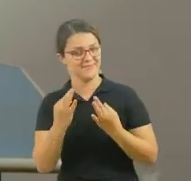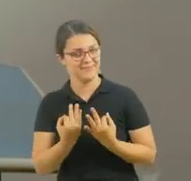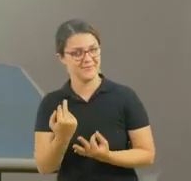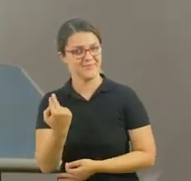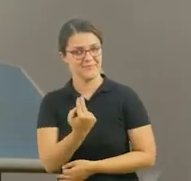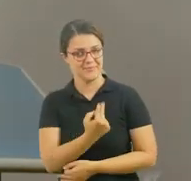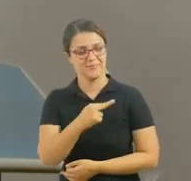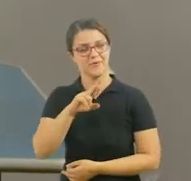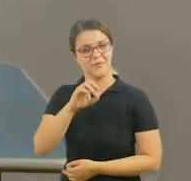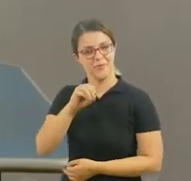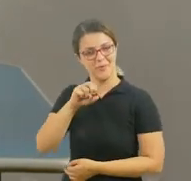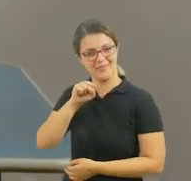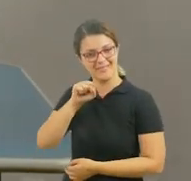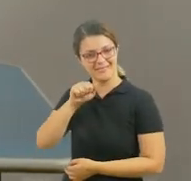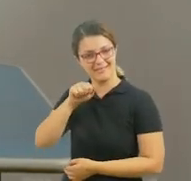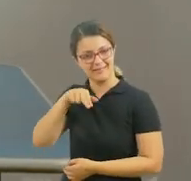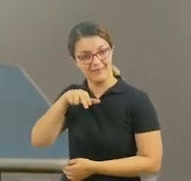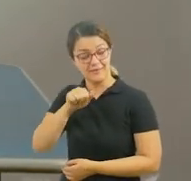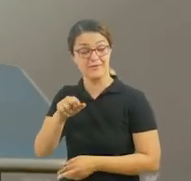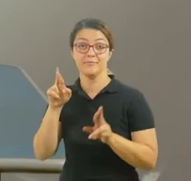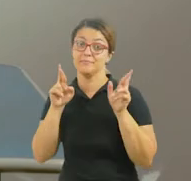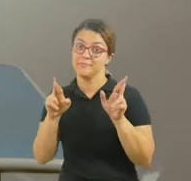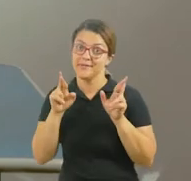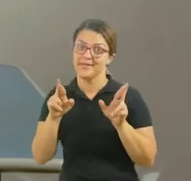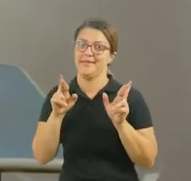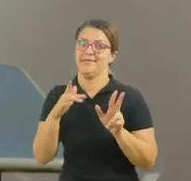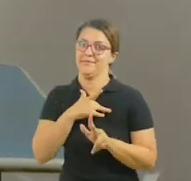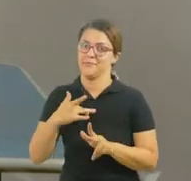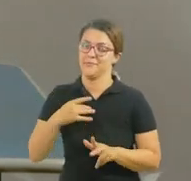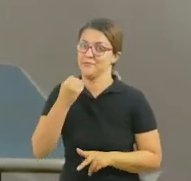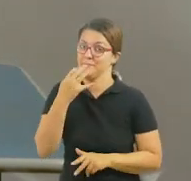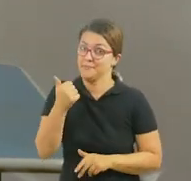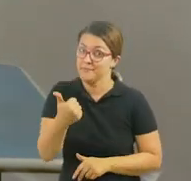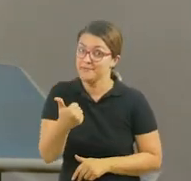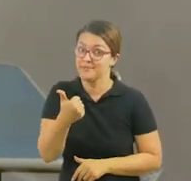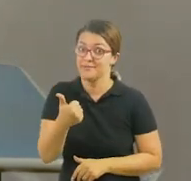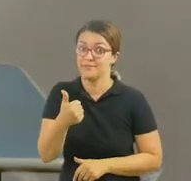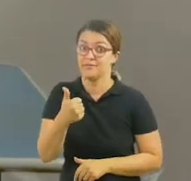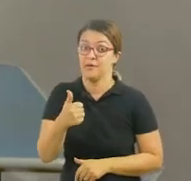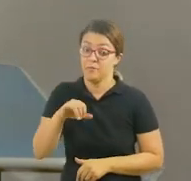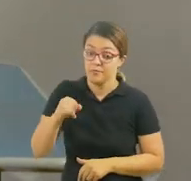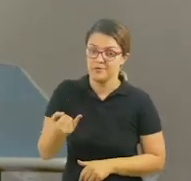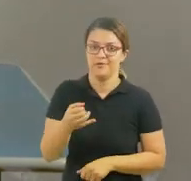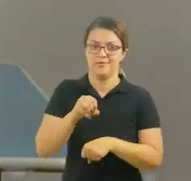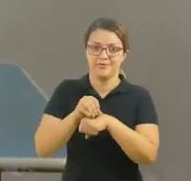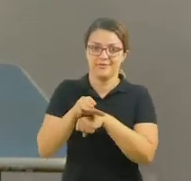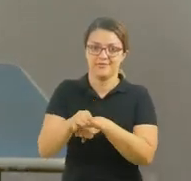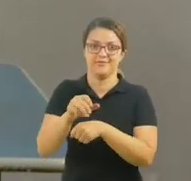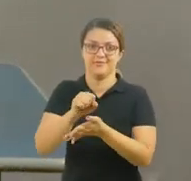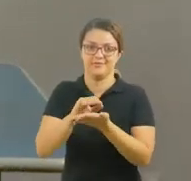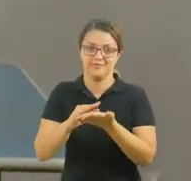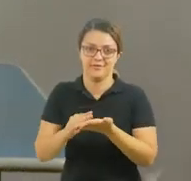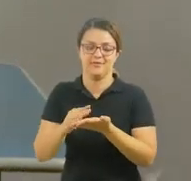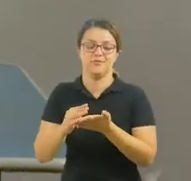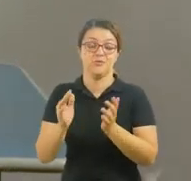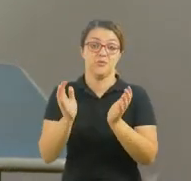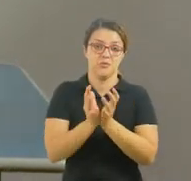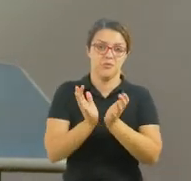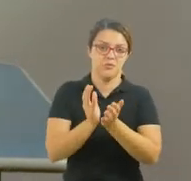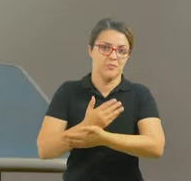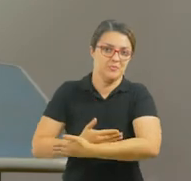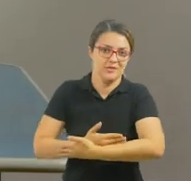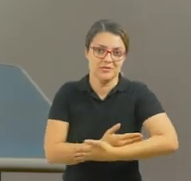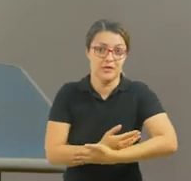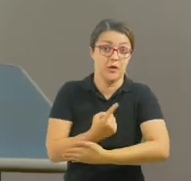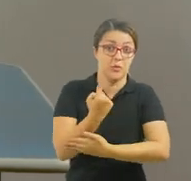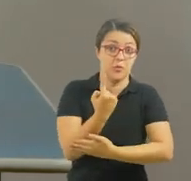Oi família, eu sou a professora Rosana, espero que vocês estejam bem e aproveitando as nossas sugestões de atividades para trabalhar com o berçário 1, 2 e